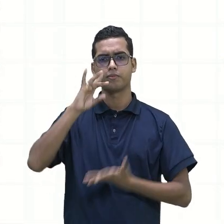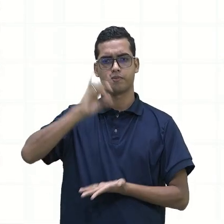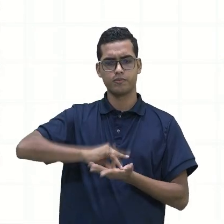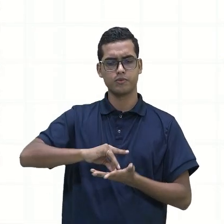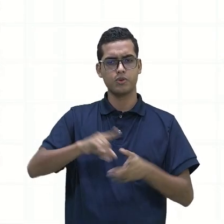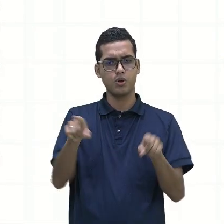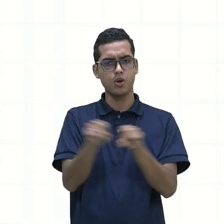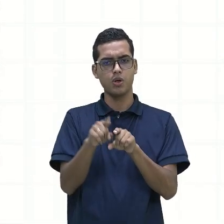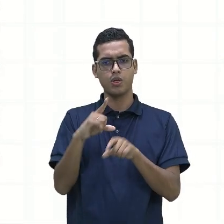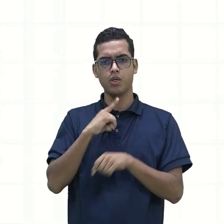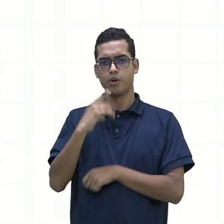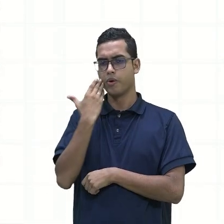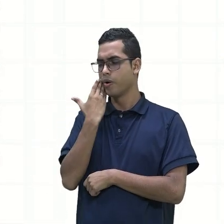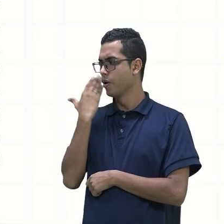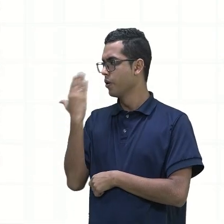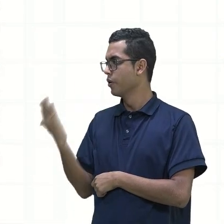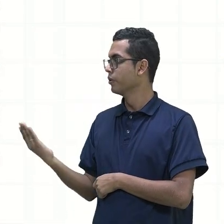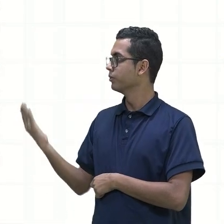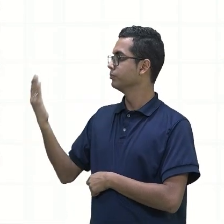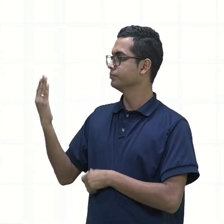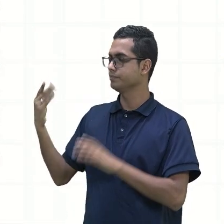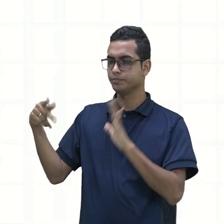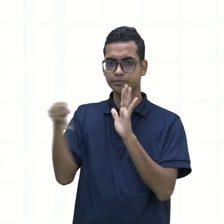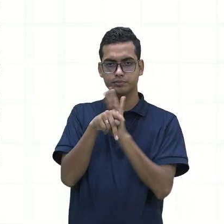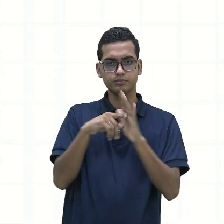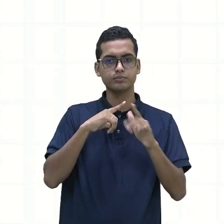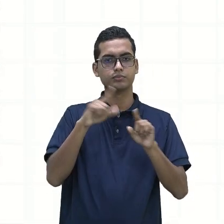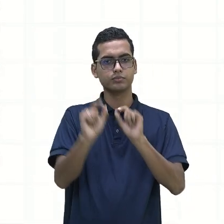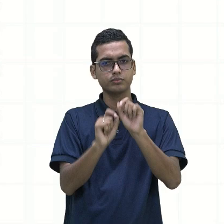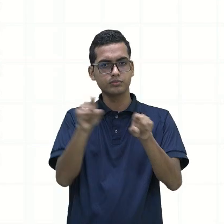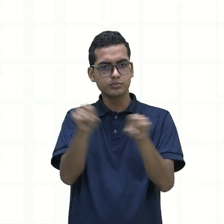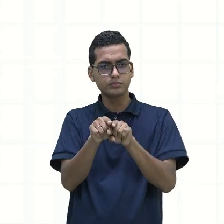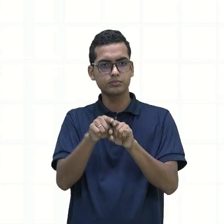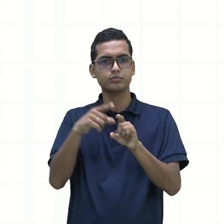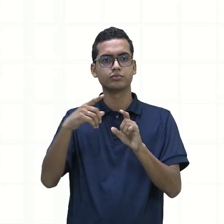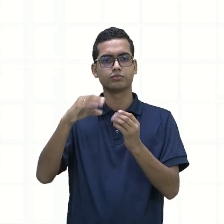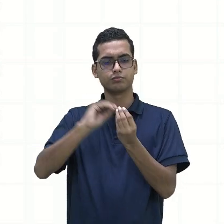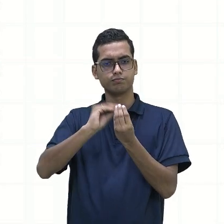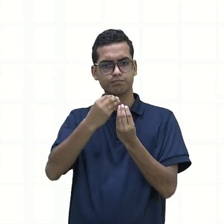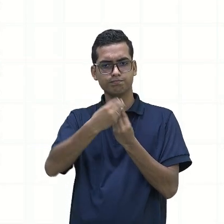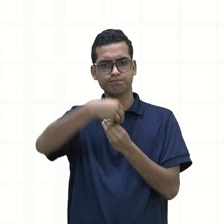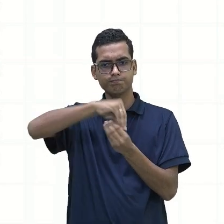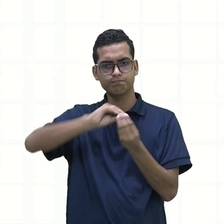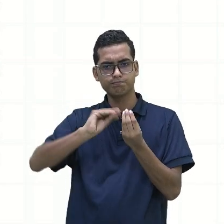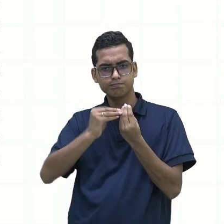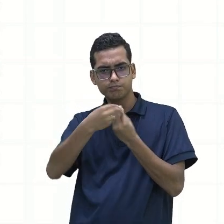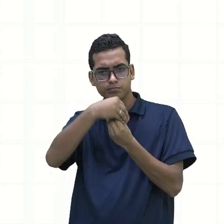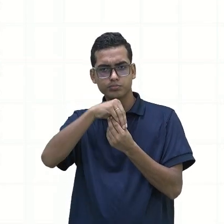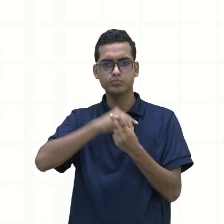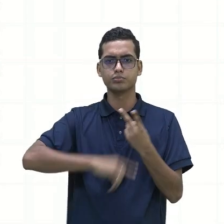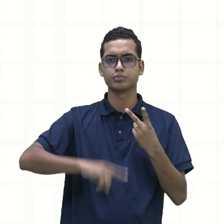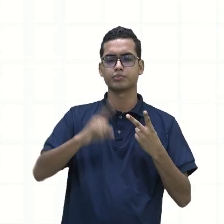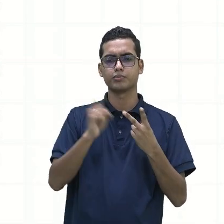temos tanto a graviola, o jambo, né? Aqui o